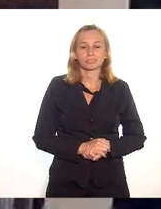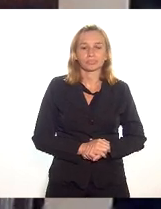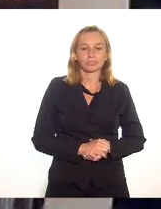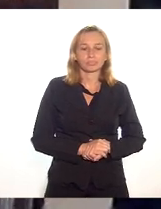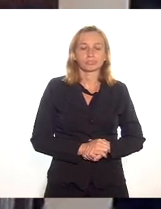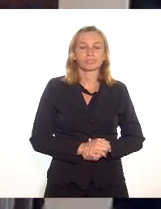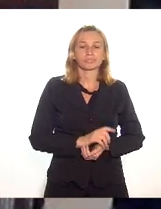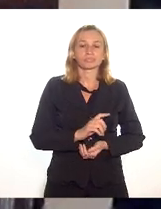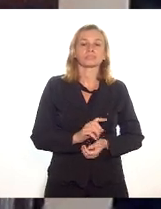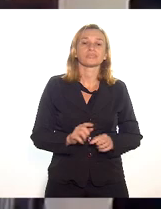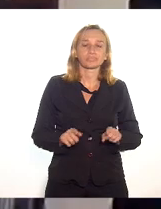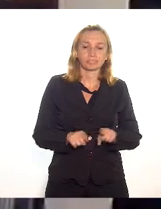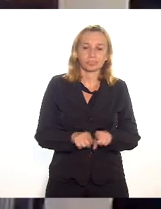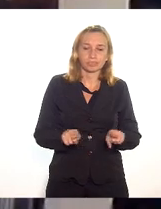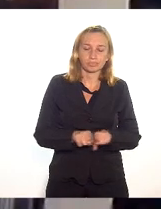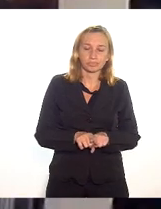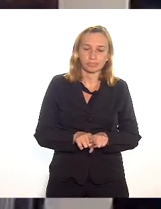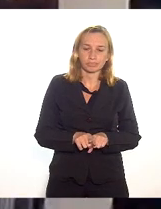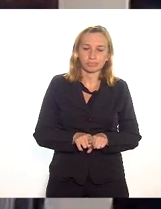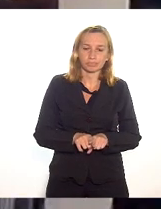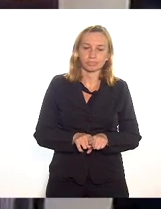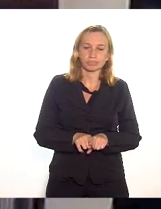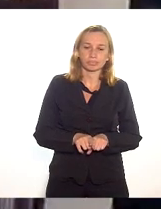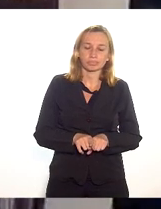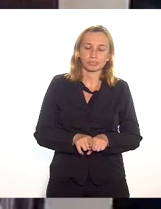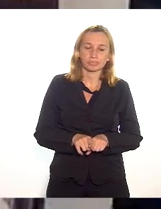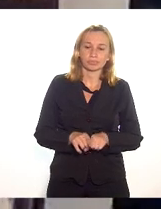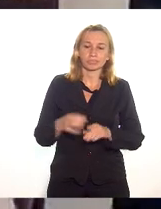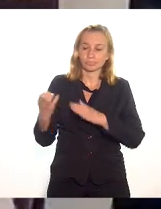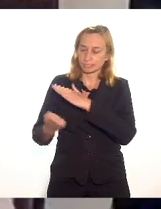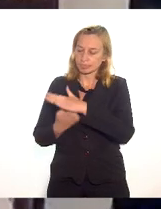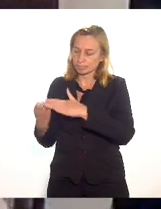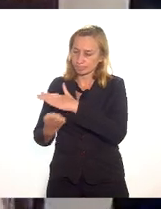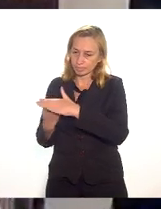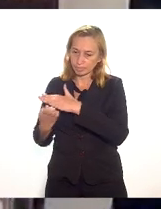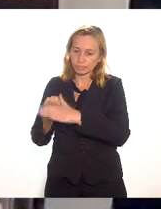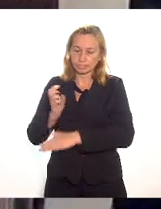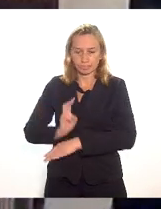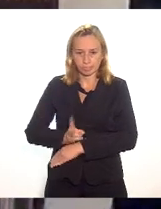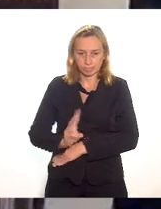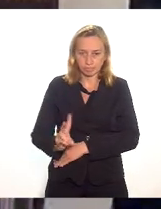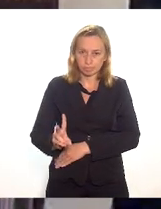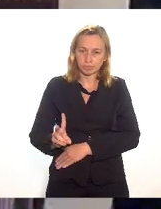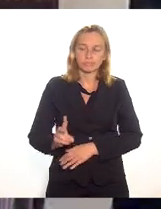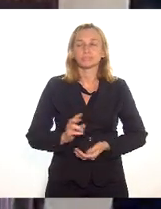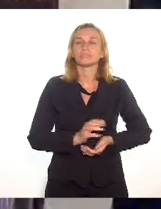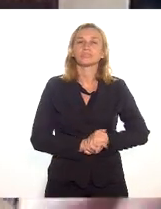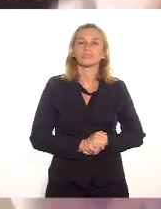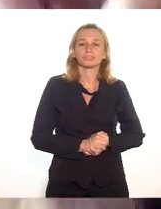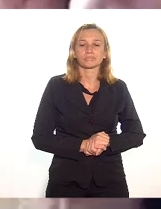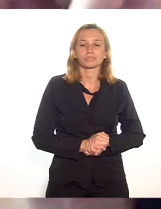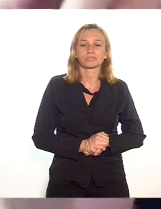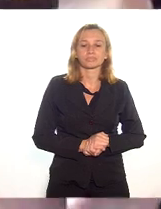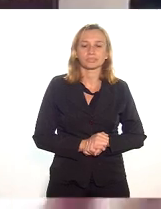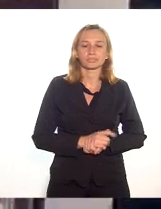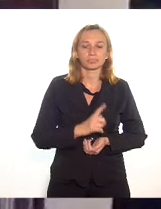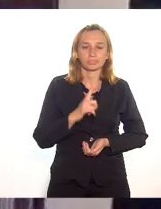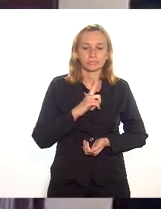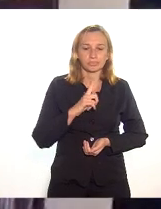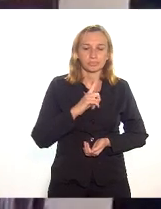desta empresa que, ao continuar pública, nós temos